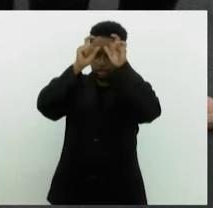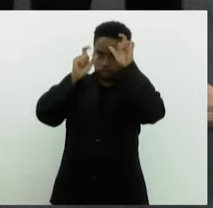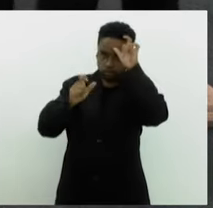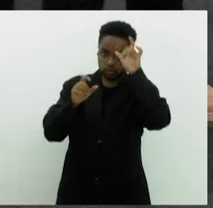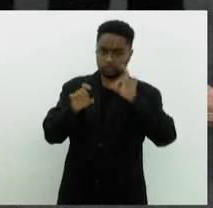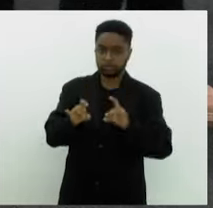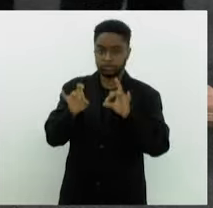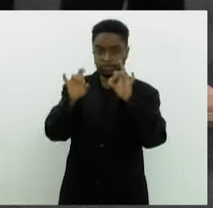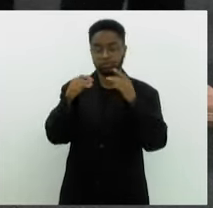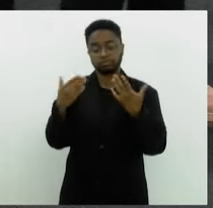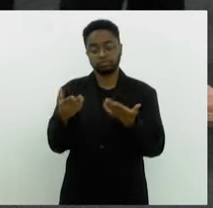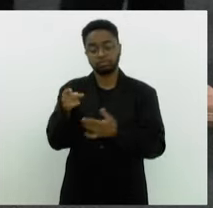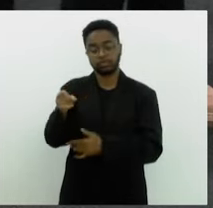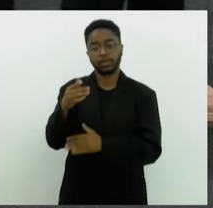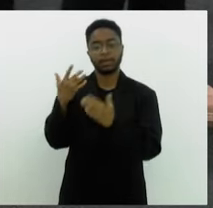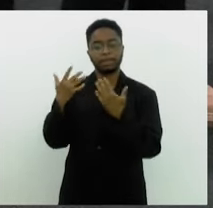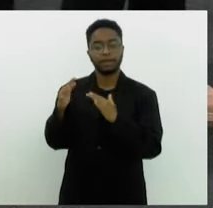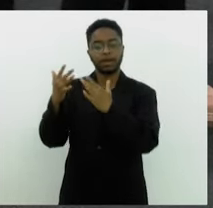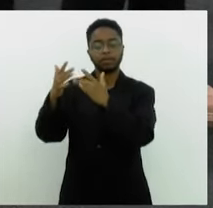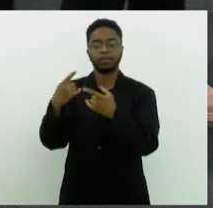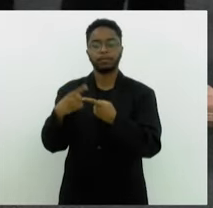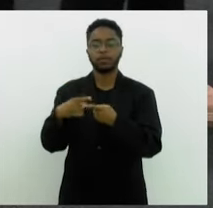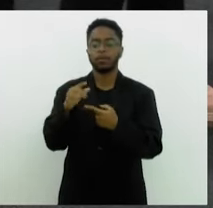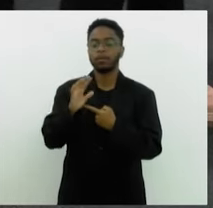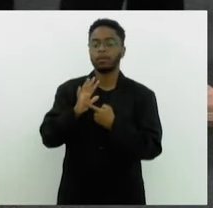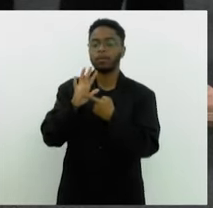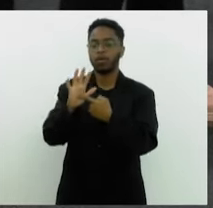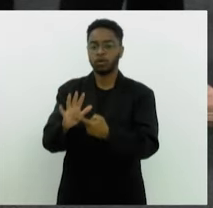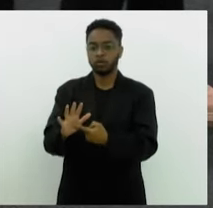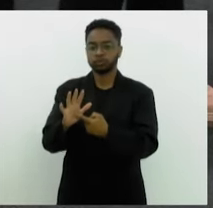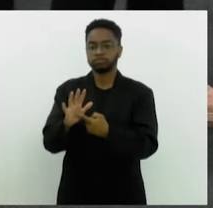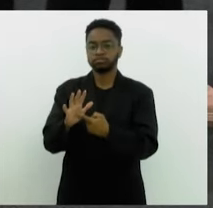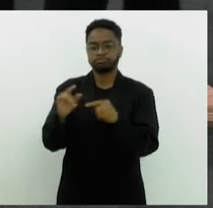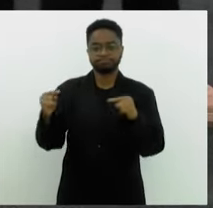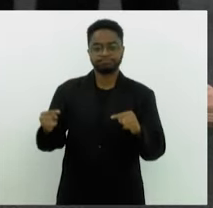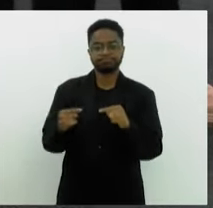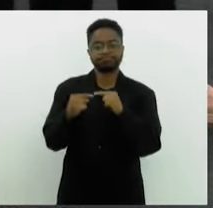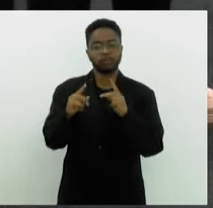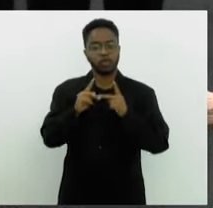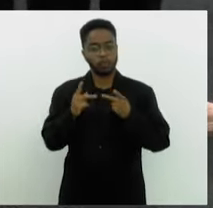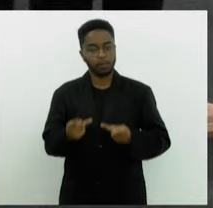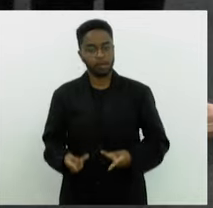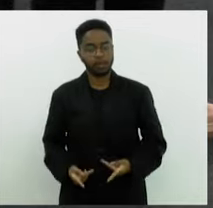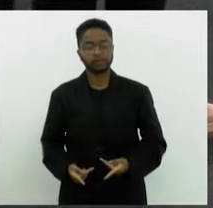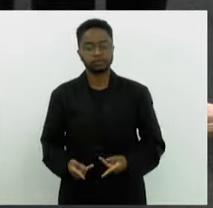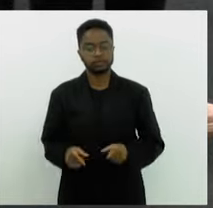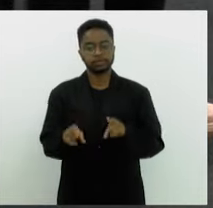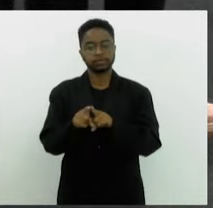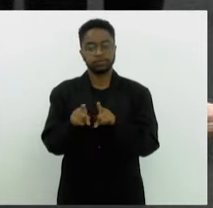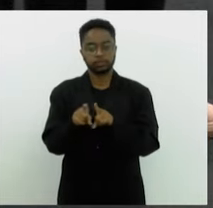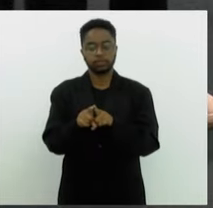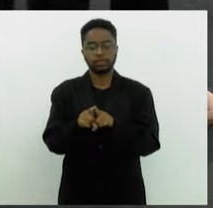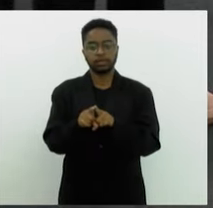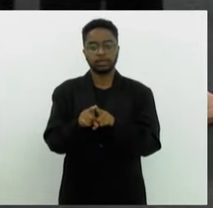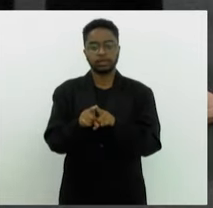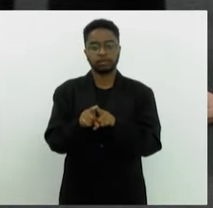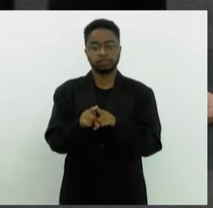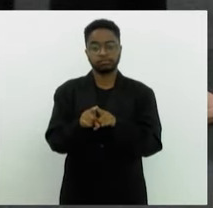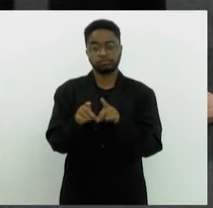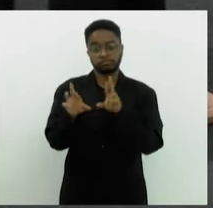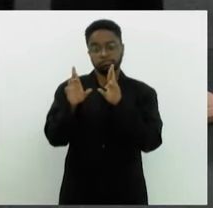está de parabéns por demonstrar tal humanidade e que todos se